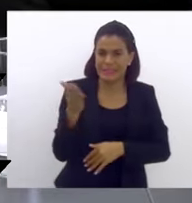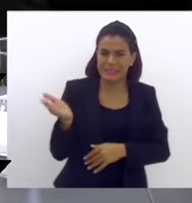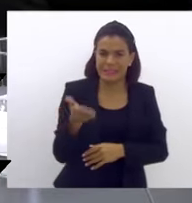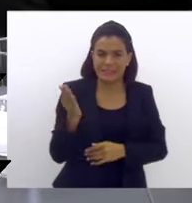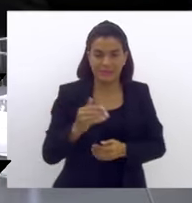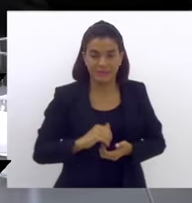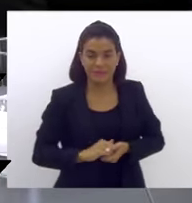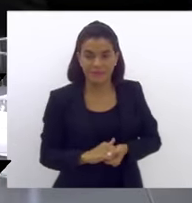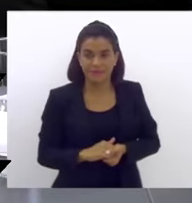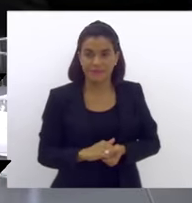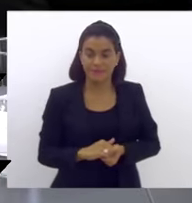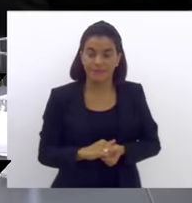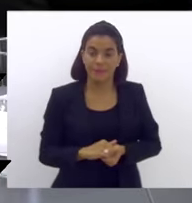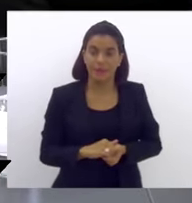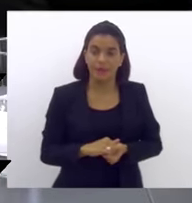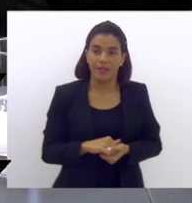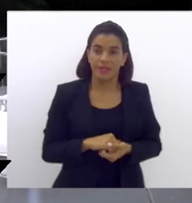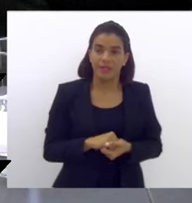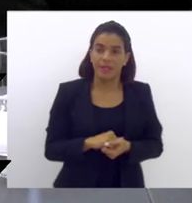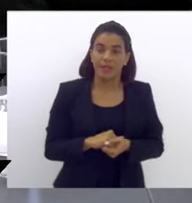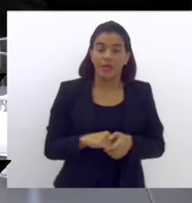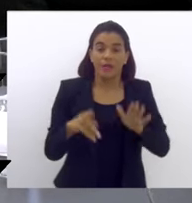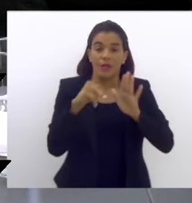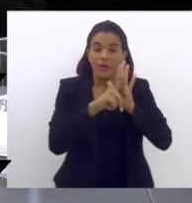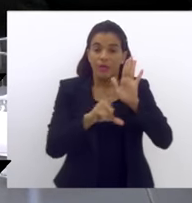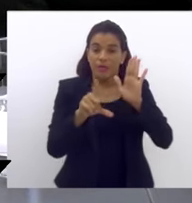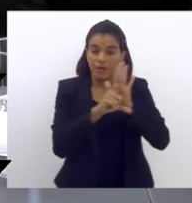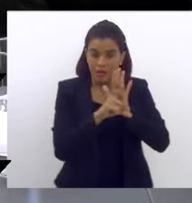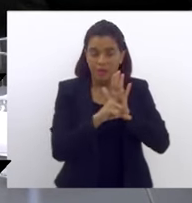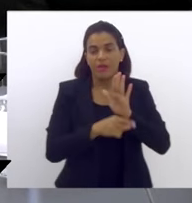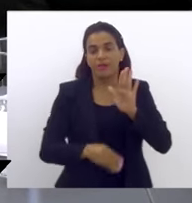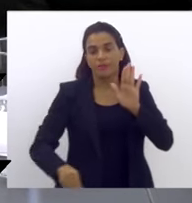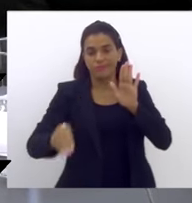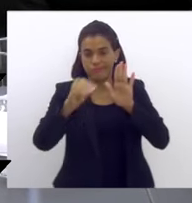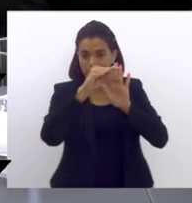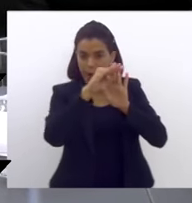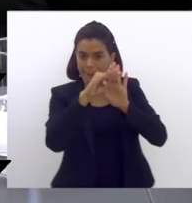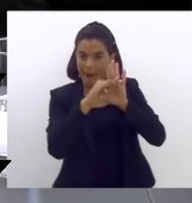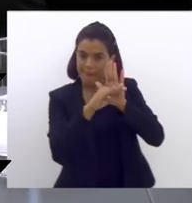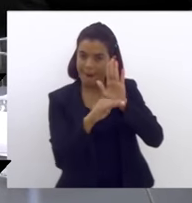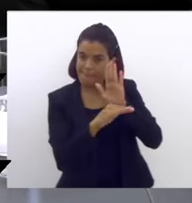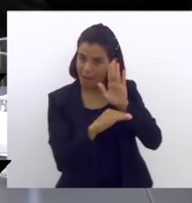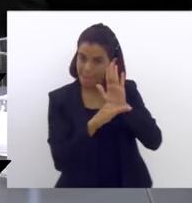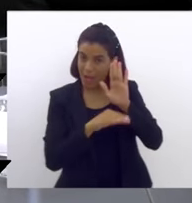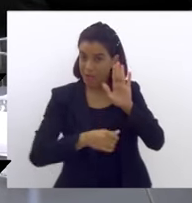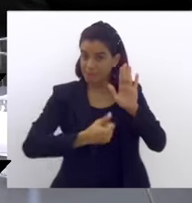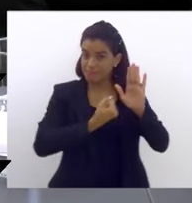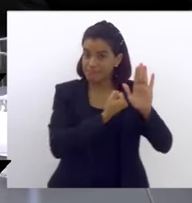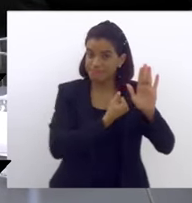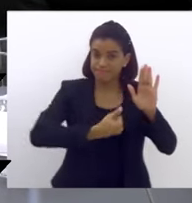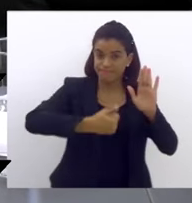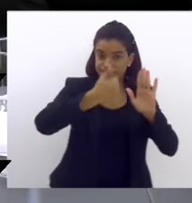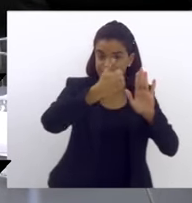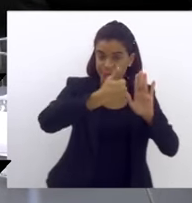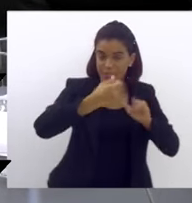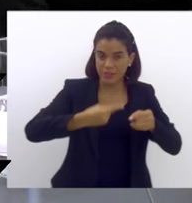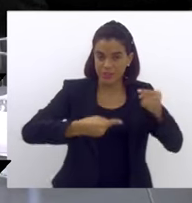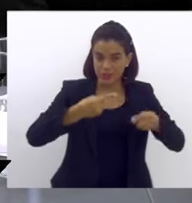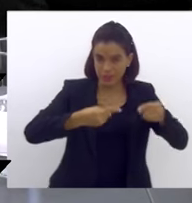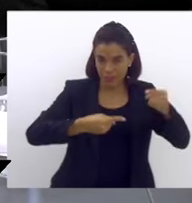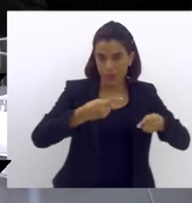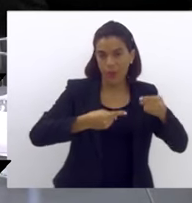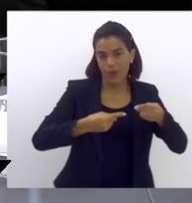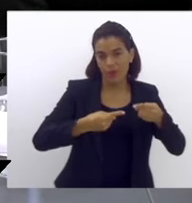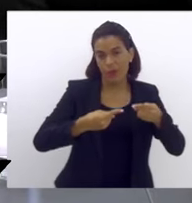constantemente bom projeto vai à pauta em primeira vem aqui na ccj